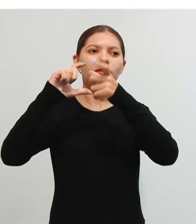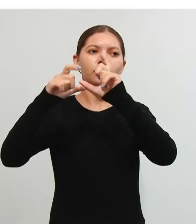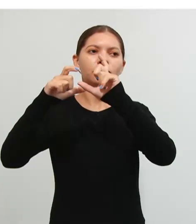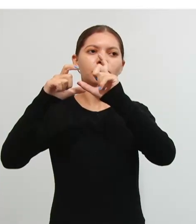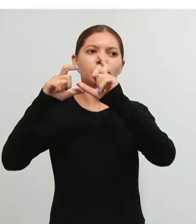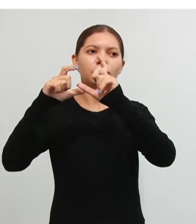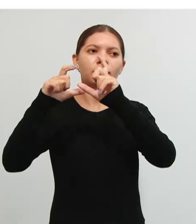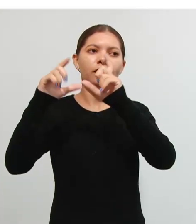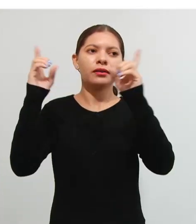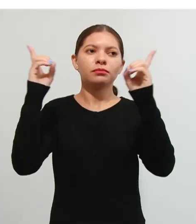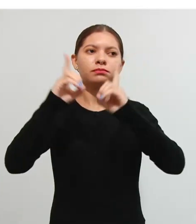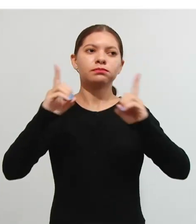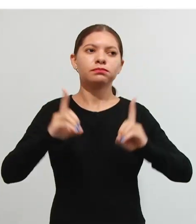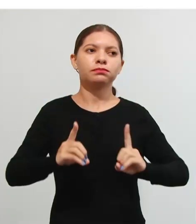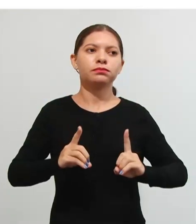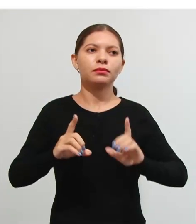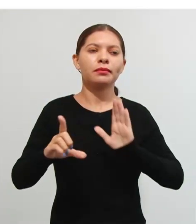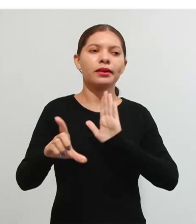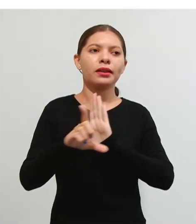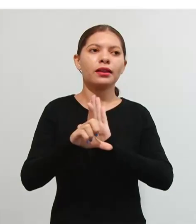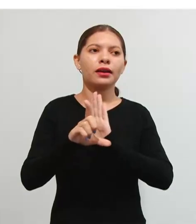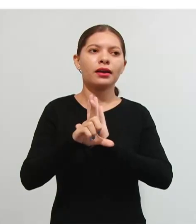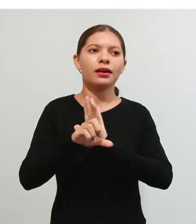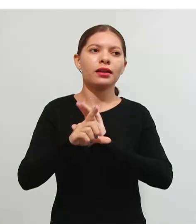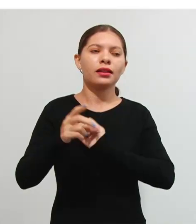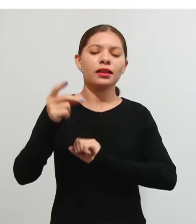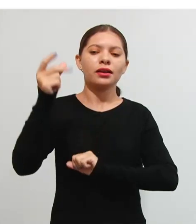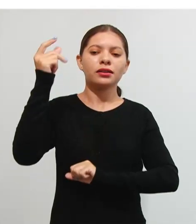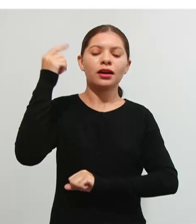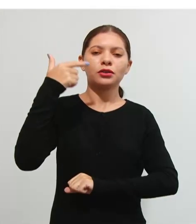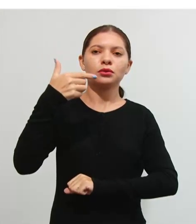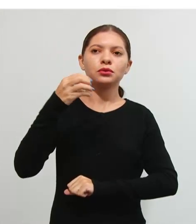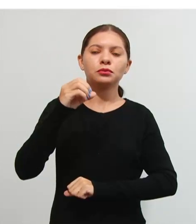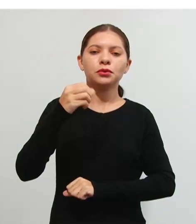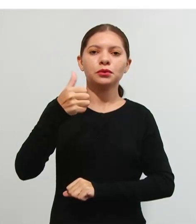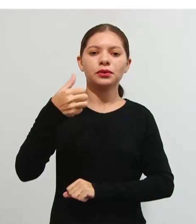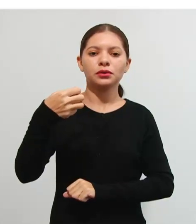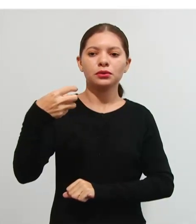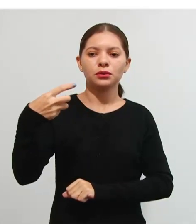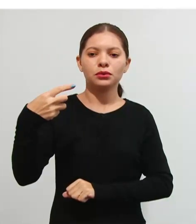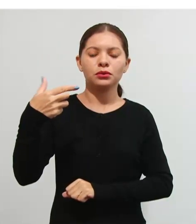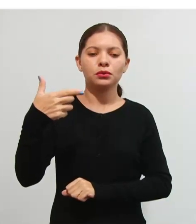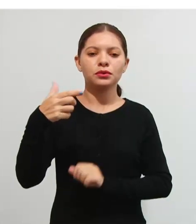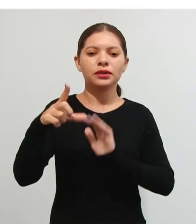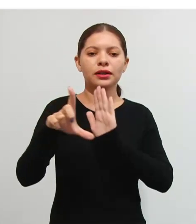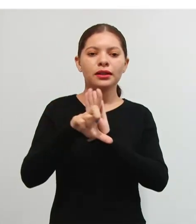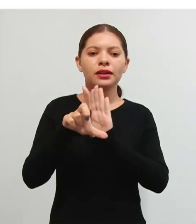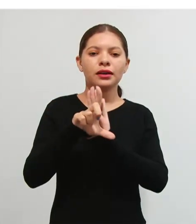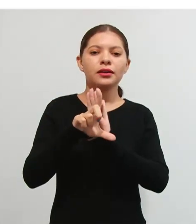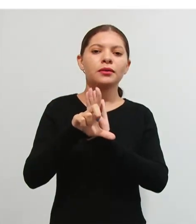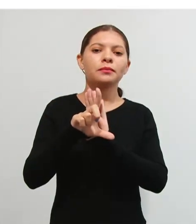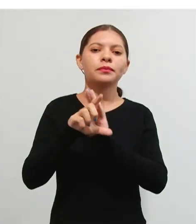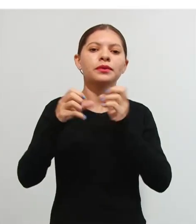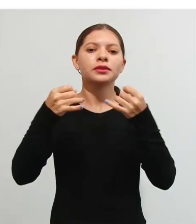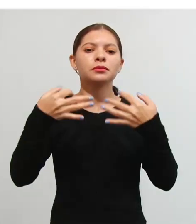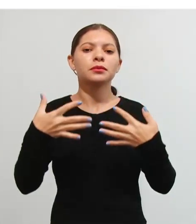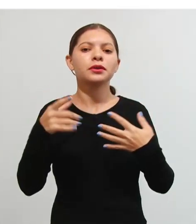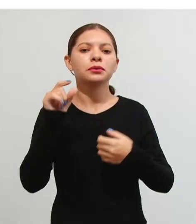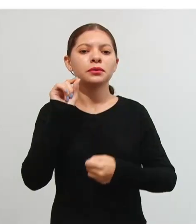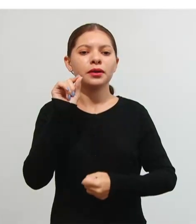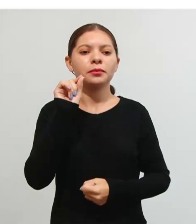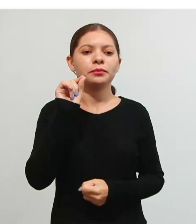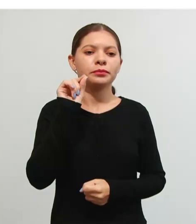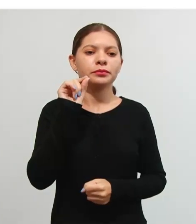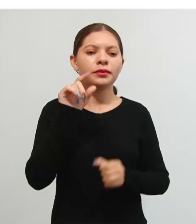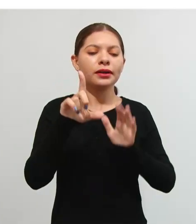para todos os efeitos legais, desde 2012, né? A Lei 13.146, de 2015,